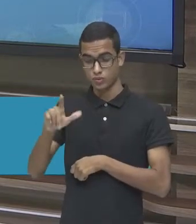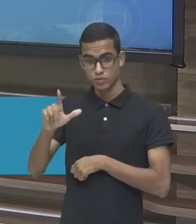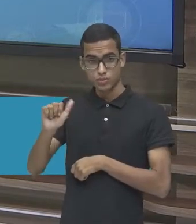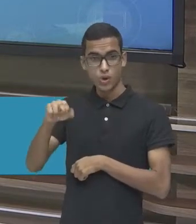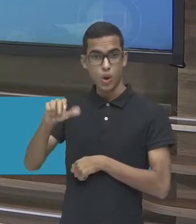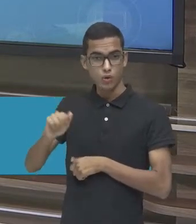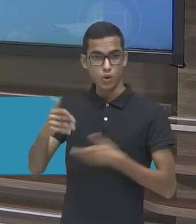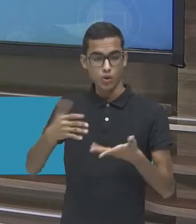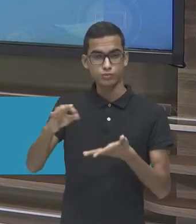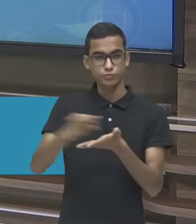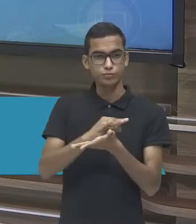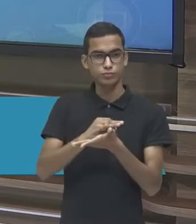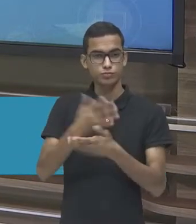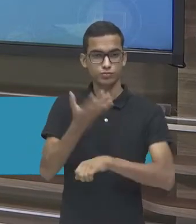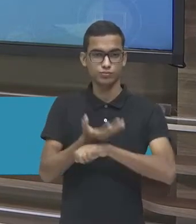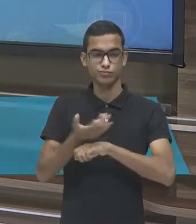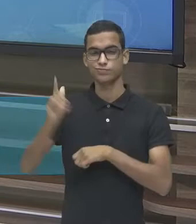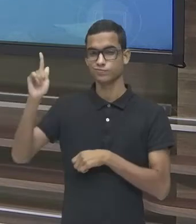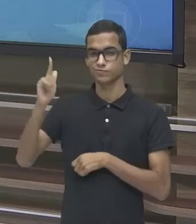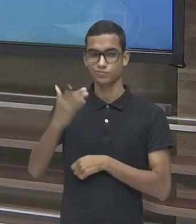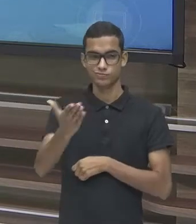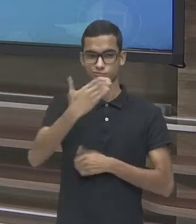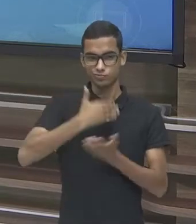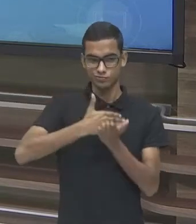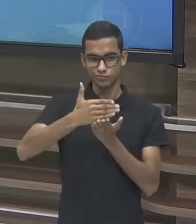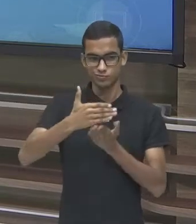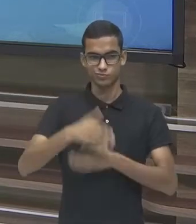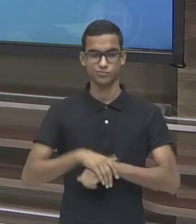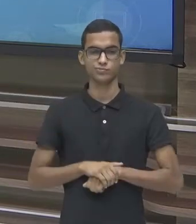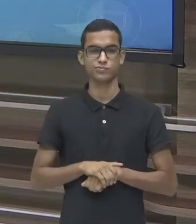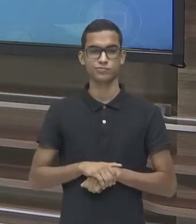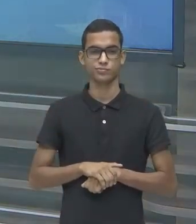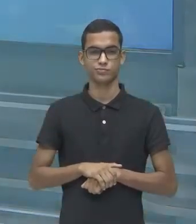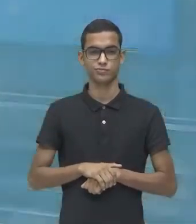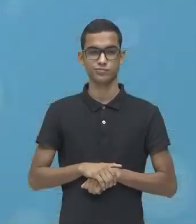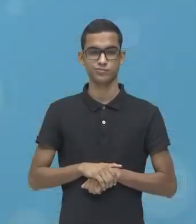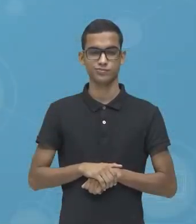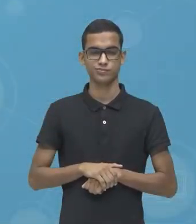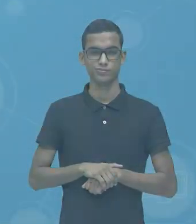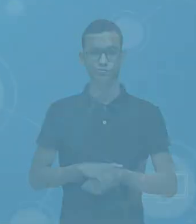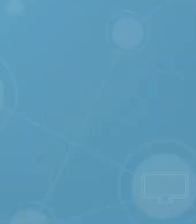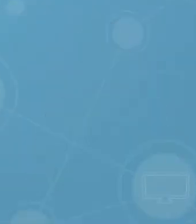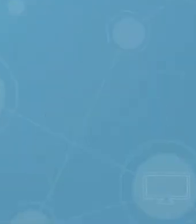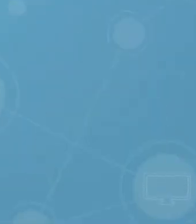à correção de Geografia. Vamos então dar início à nossa aula.